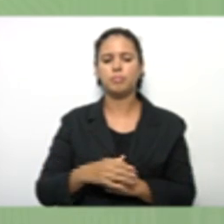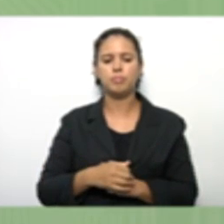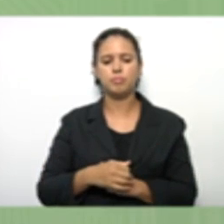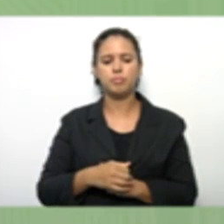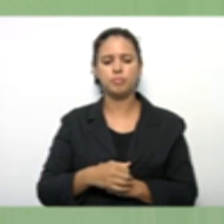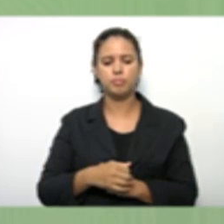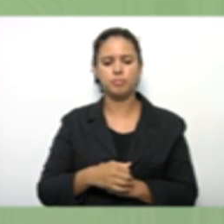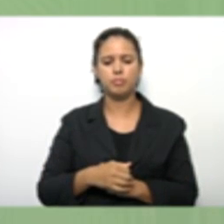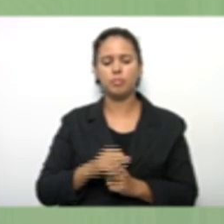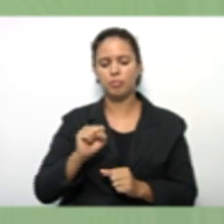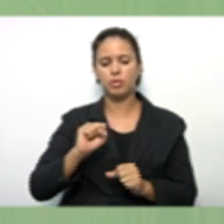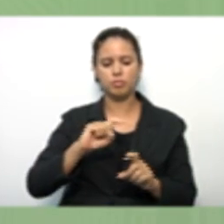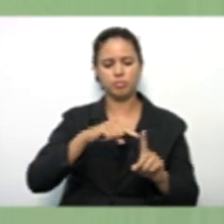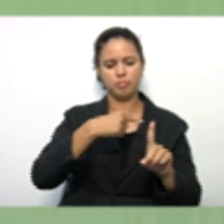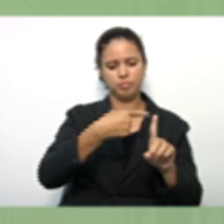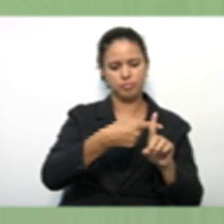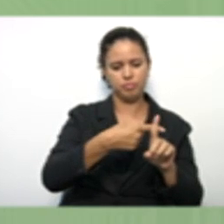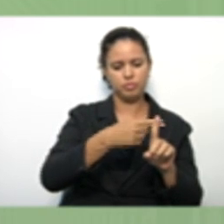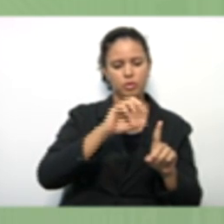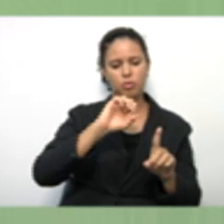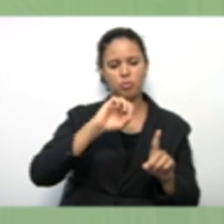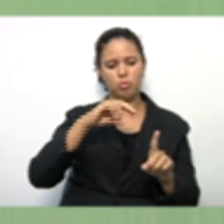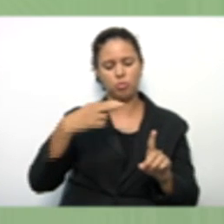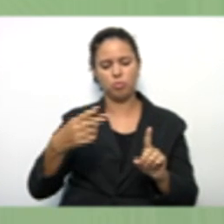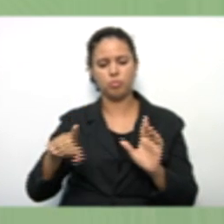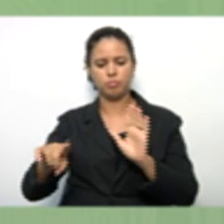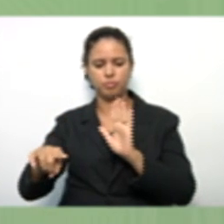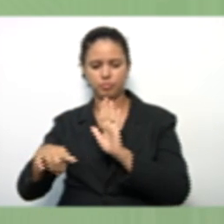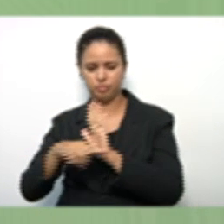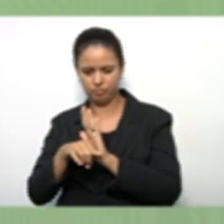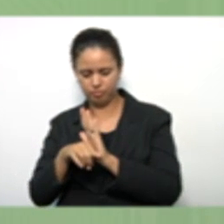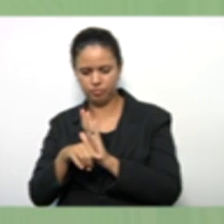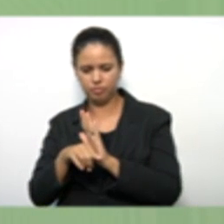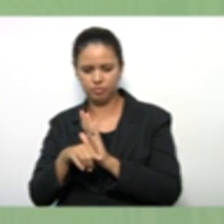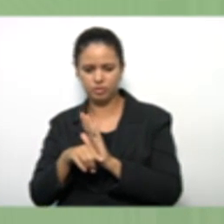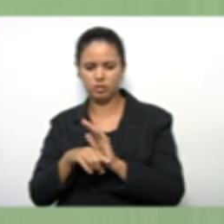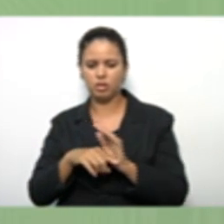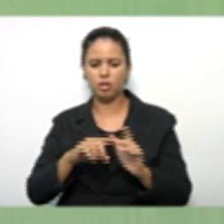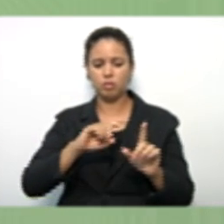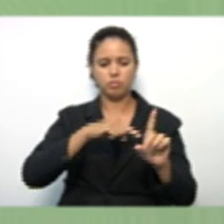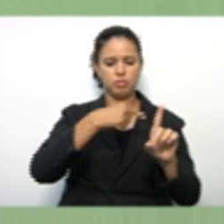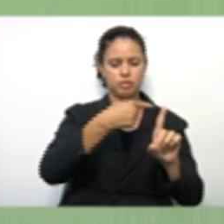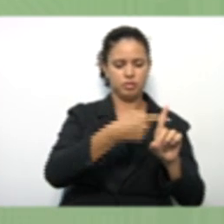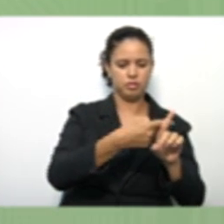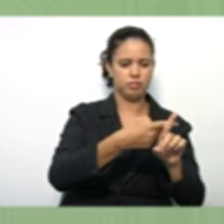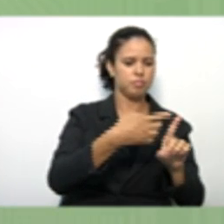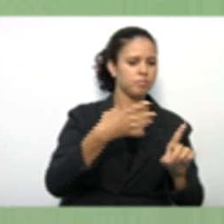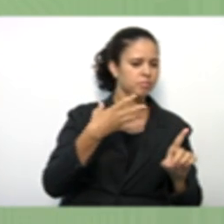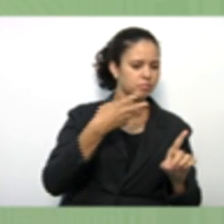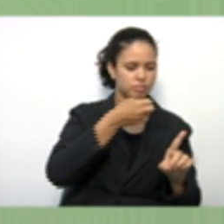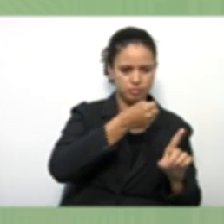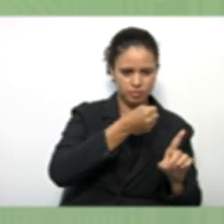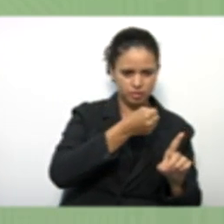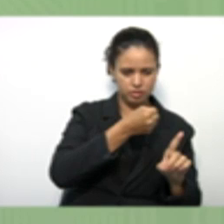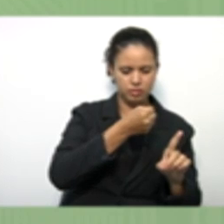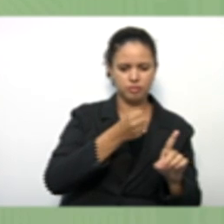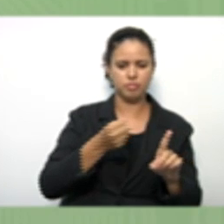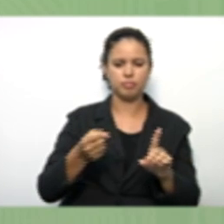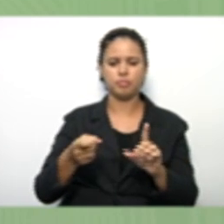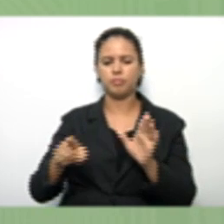ou negativo. Positivo, nós temos ganho. Negativo, nós temos perda.